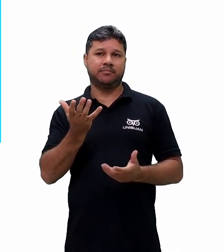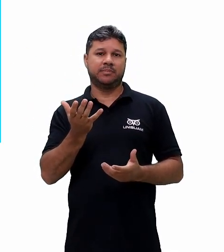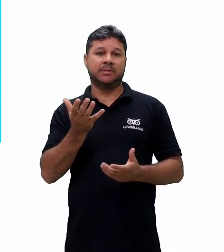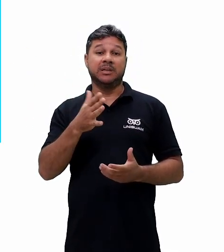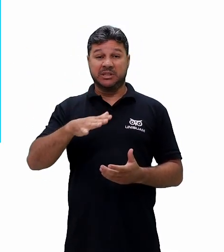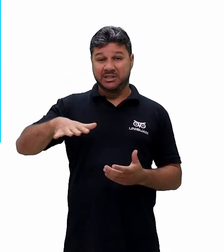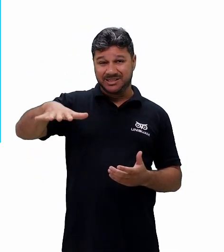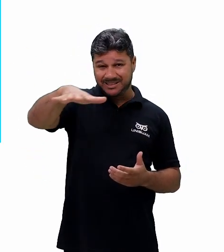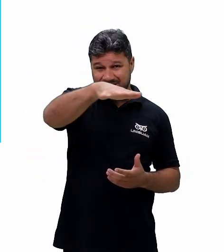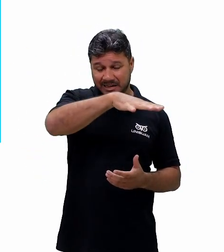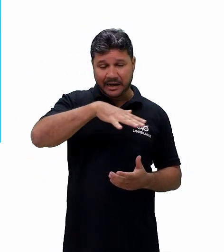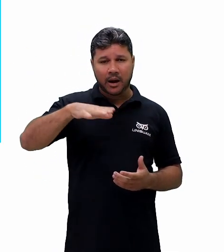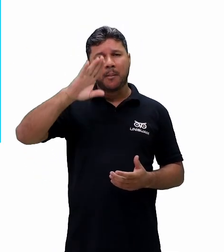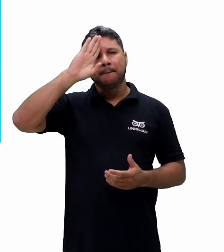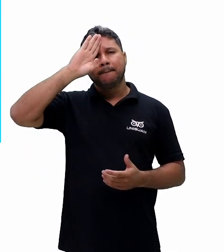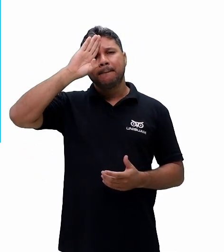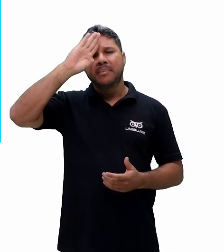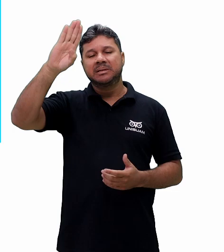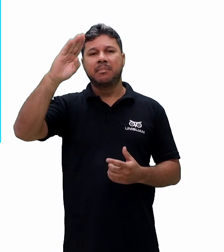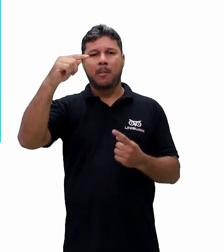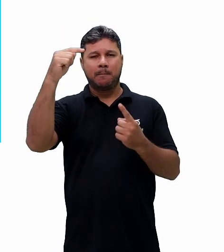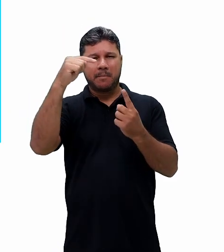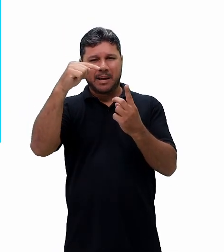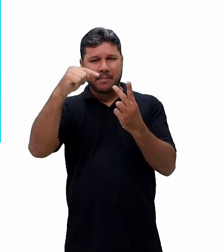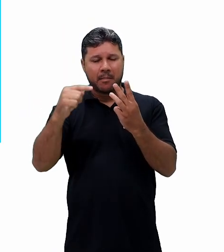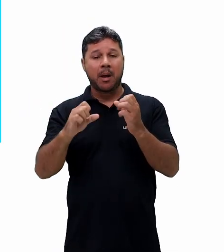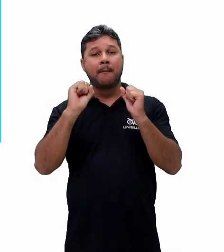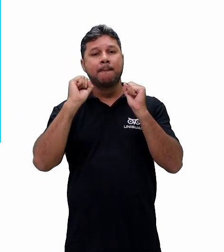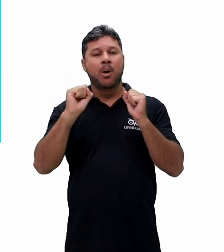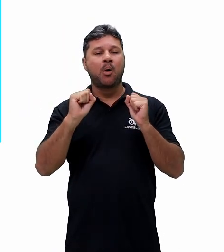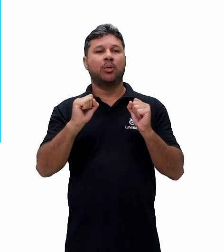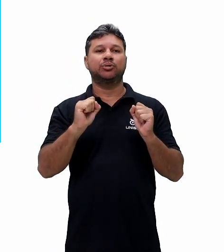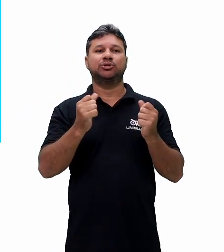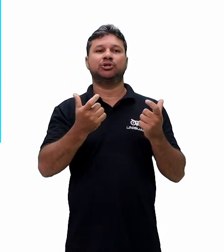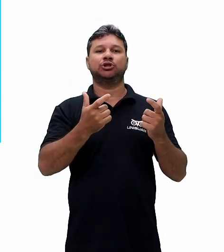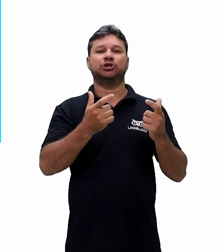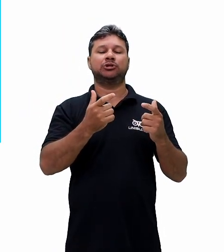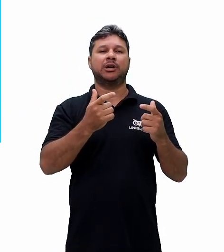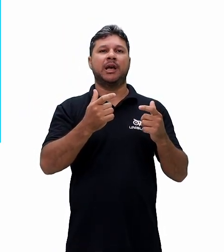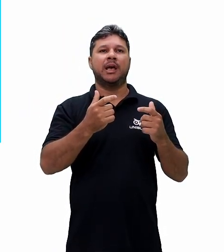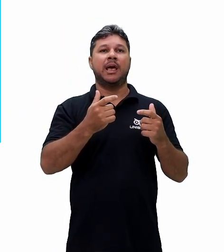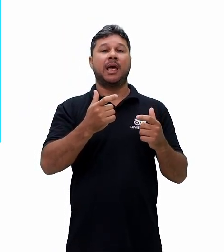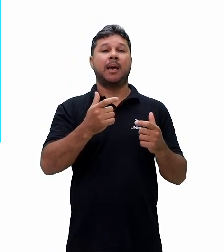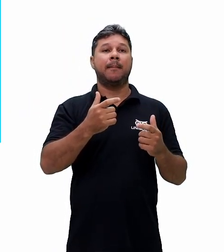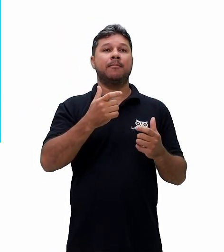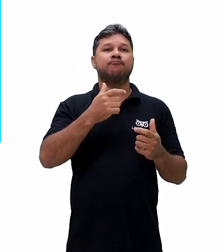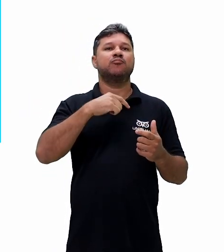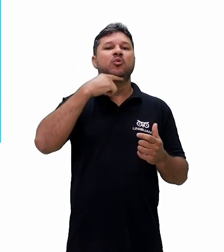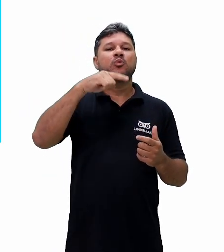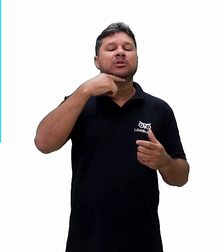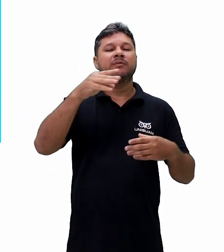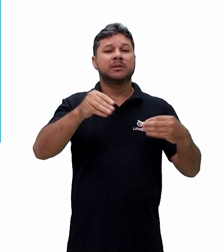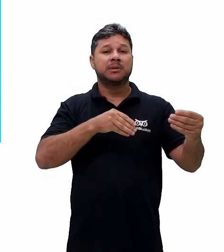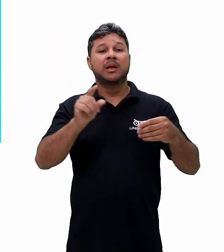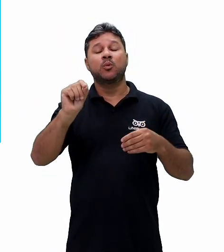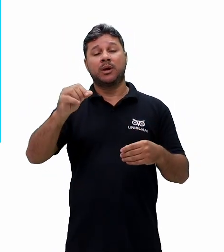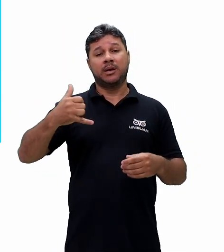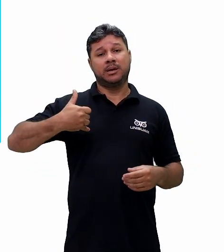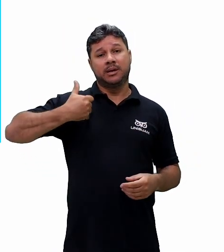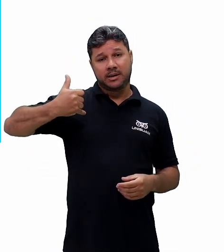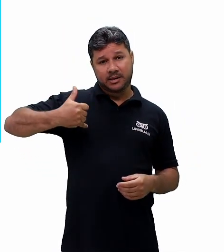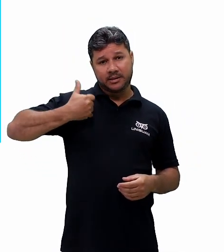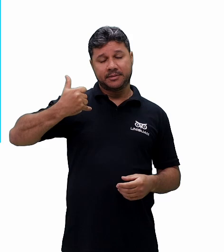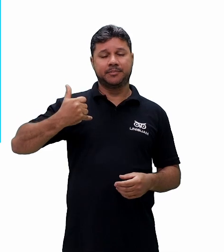geral, os principais fatores que podem limitar o ganho de flexibilidade são a